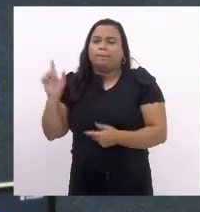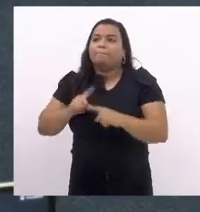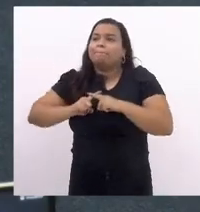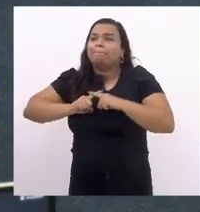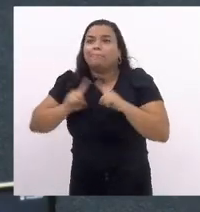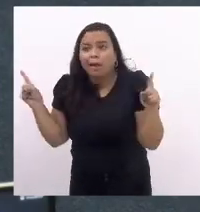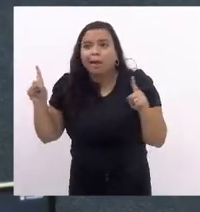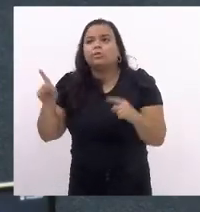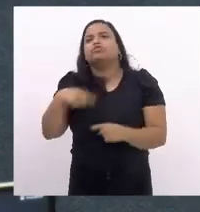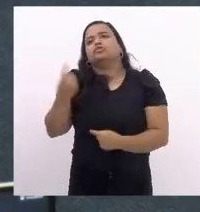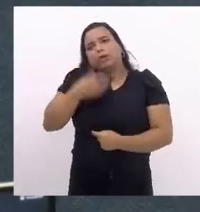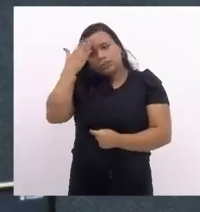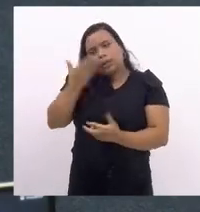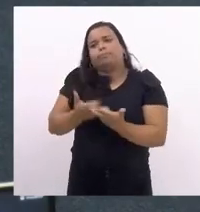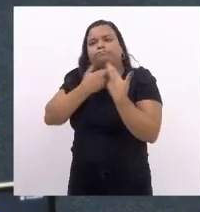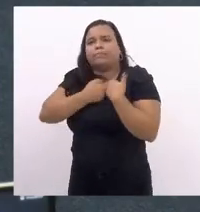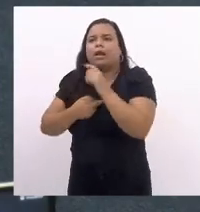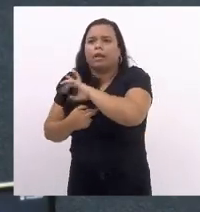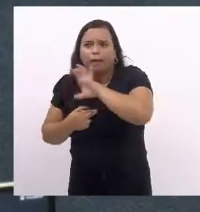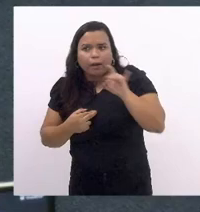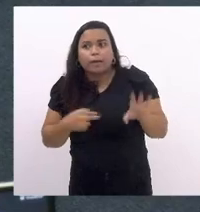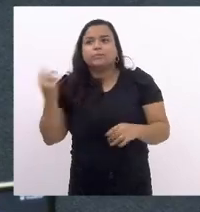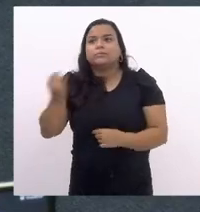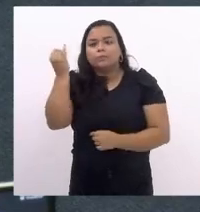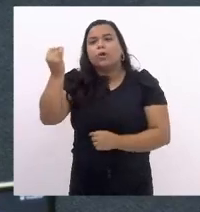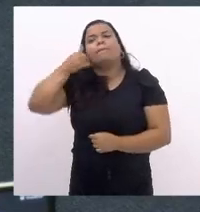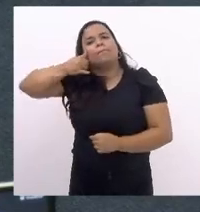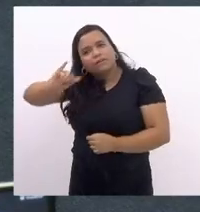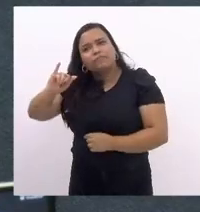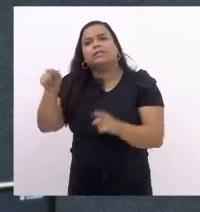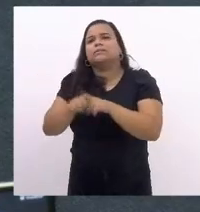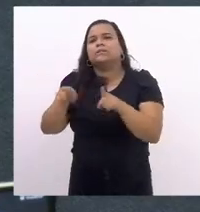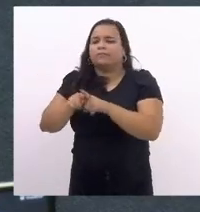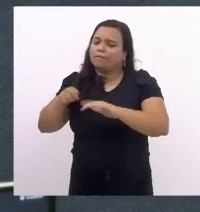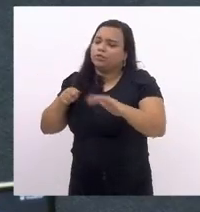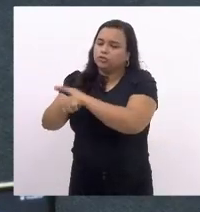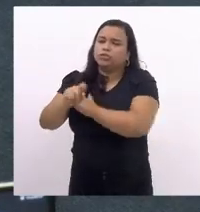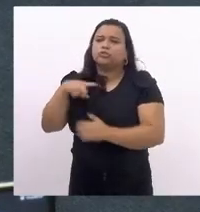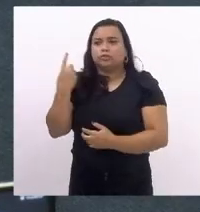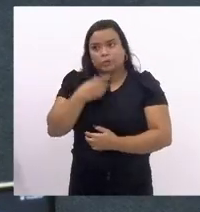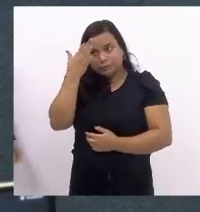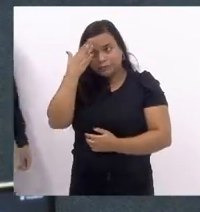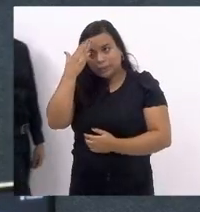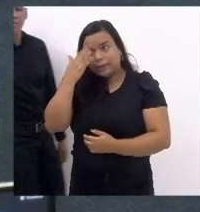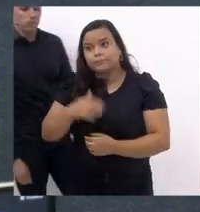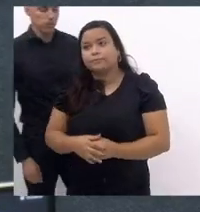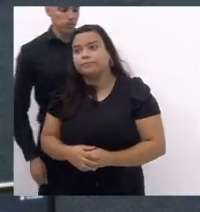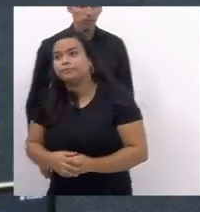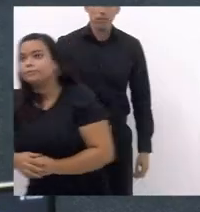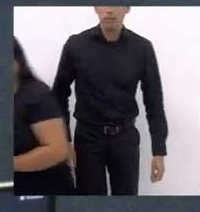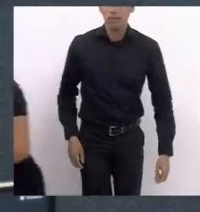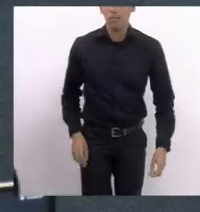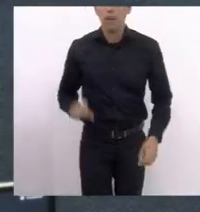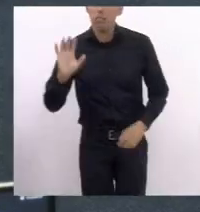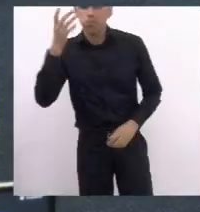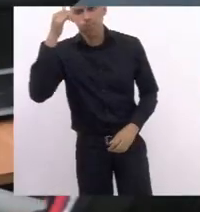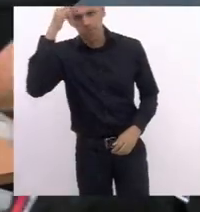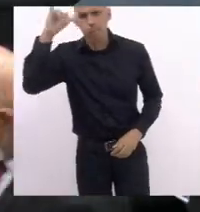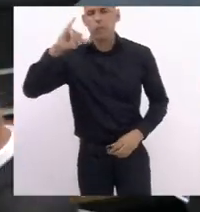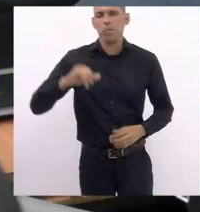governante pode ser responsabilizado se não atua no tocante à prevenção, no tocante aos investimentos que previnem esse tipo de calamidade. Era